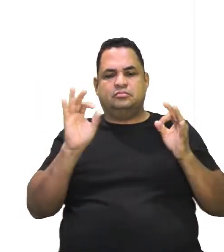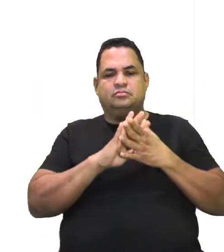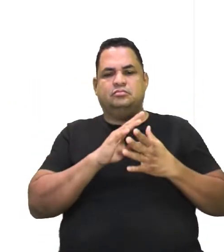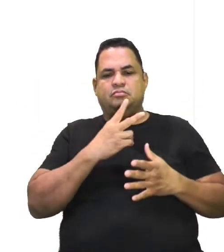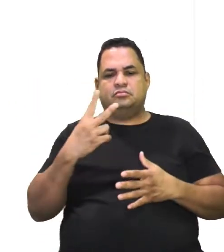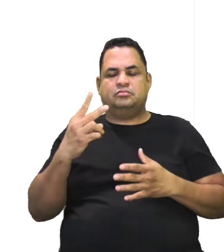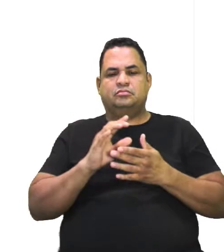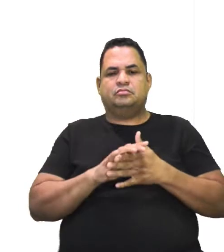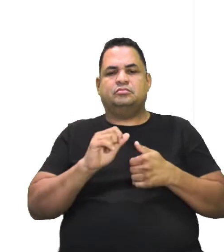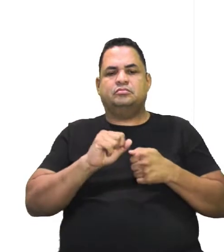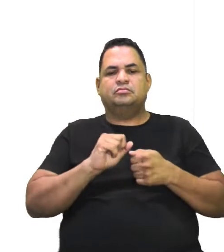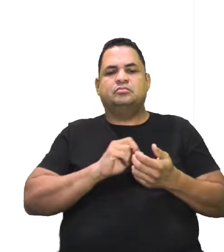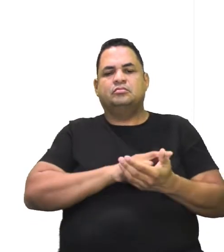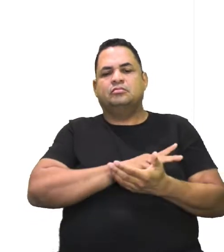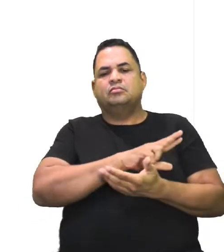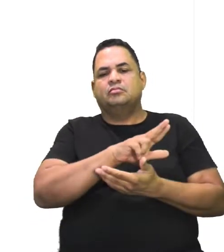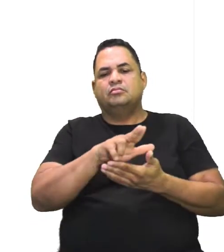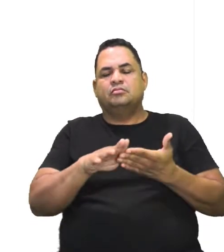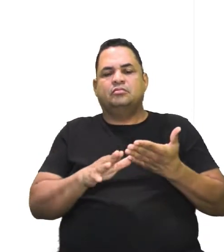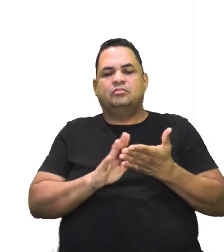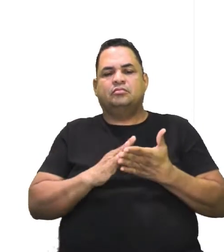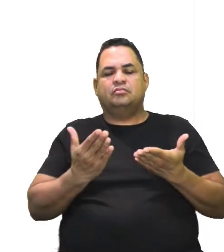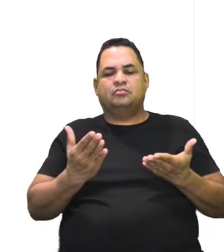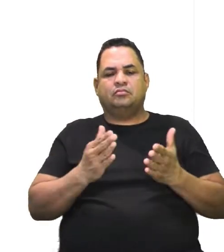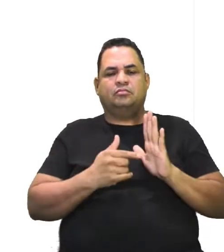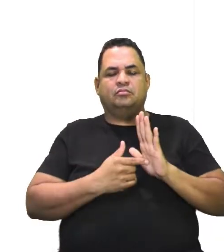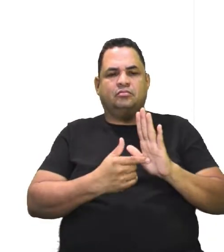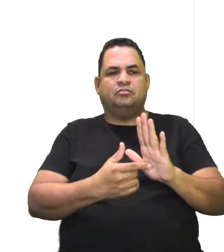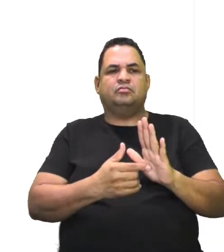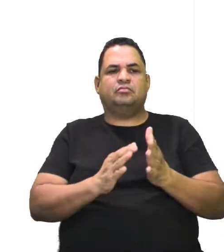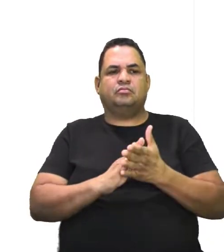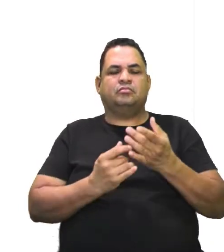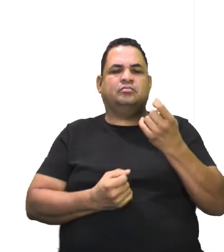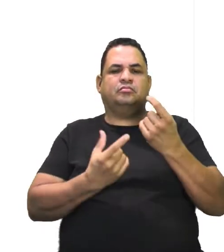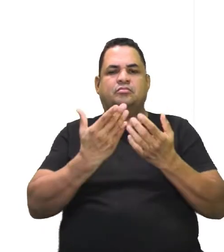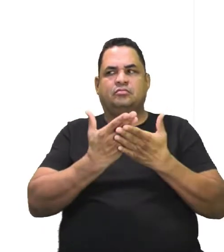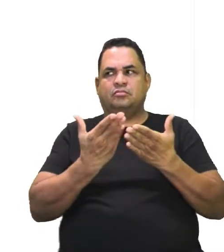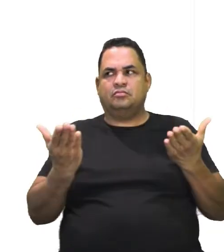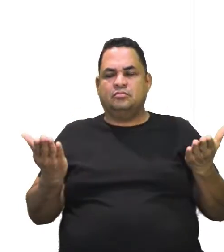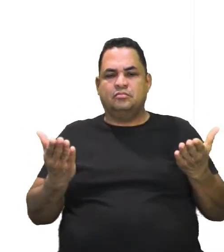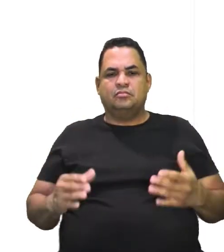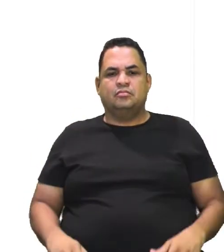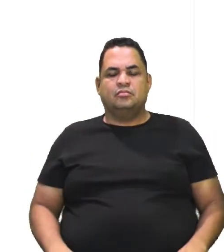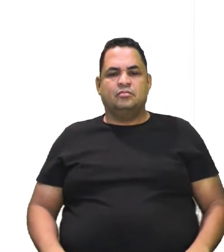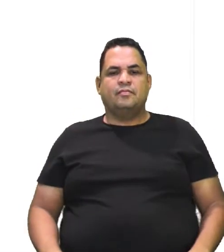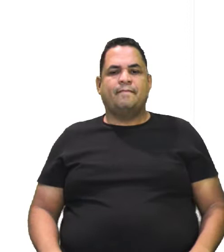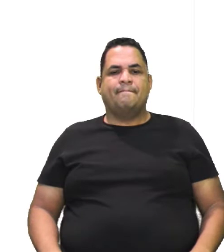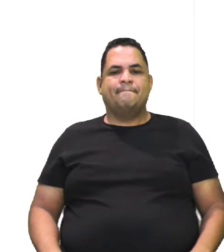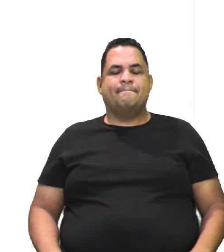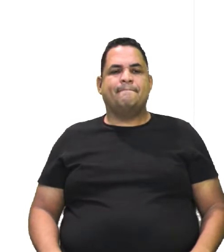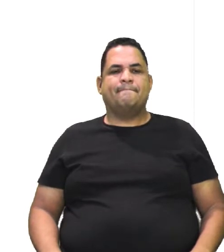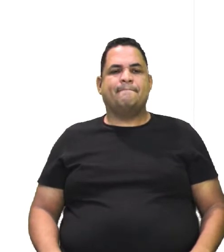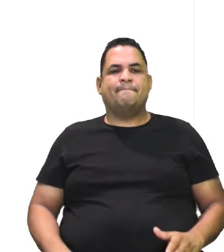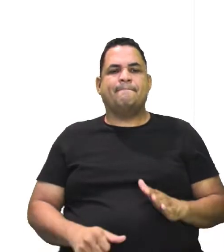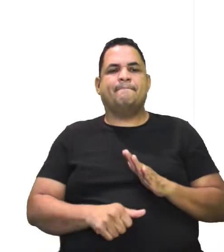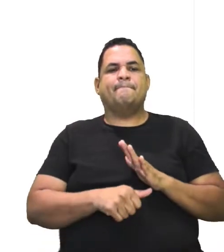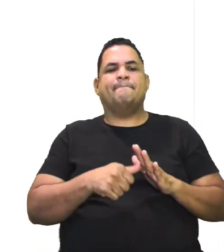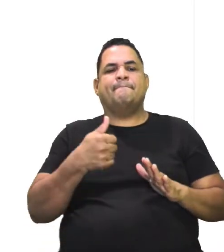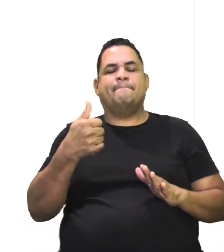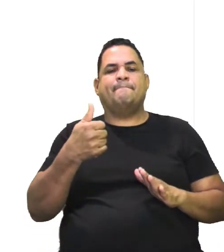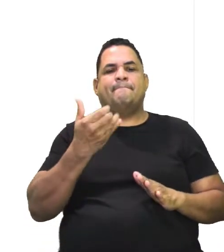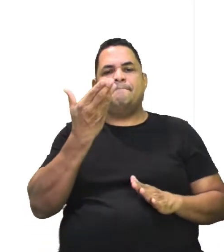pode fazer de várias formas, tá? E a gente vai mostrar algumas aqui para vocês. Bora ver. Primeira